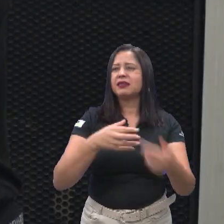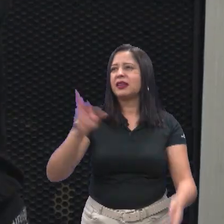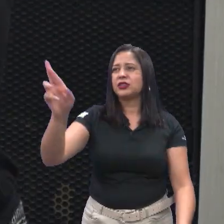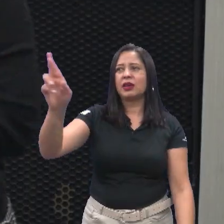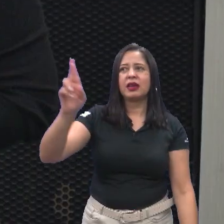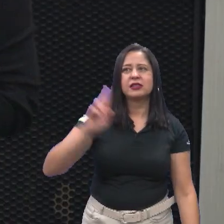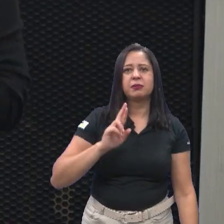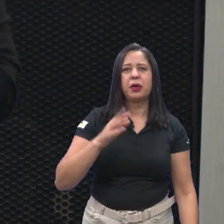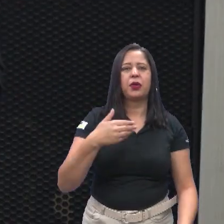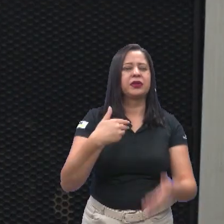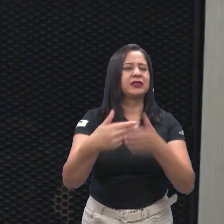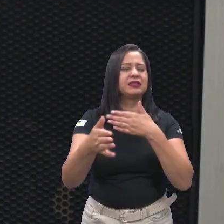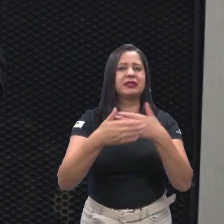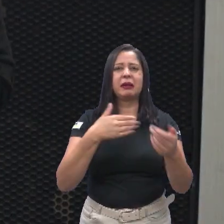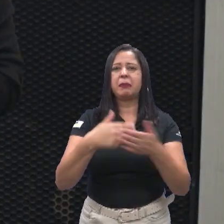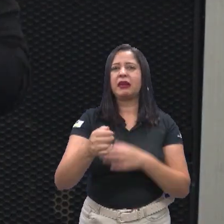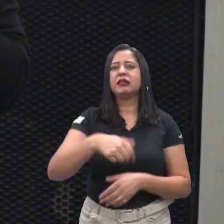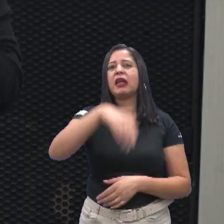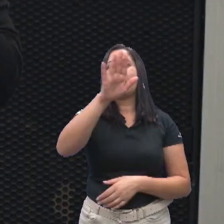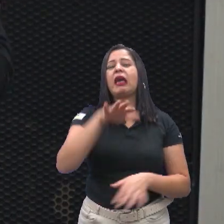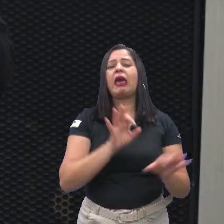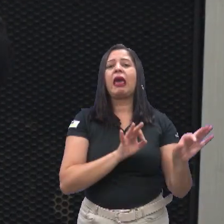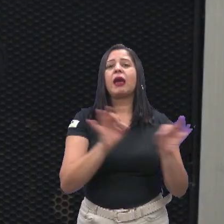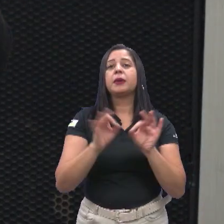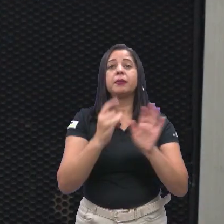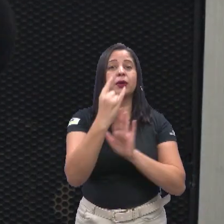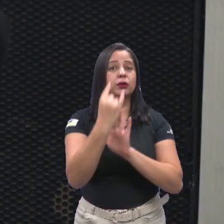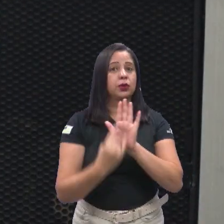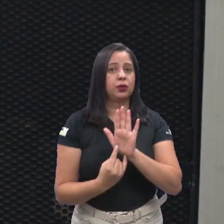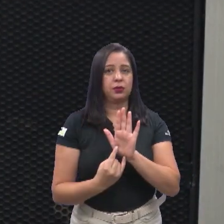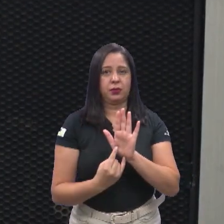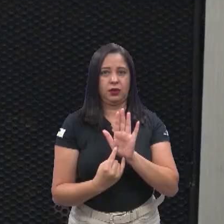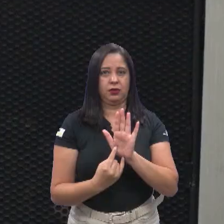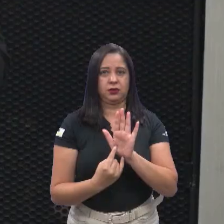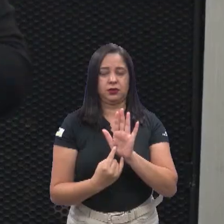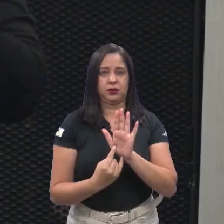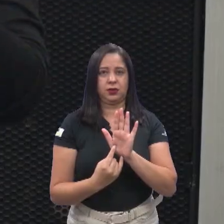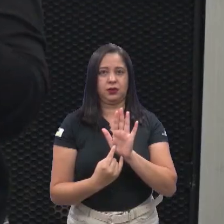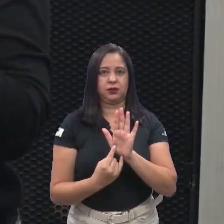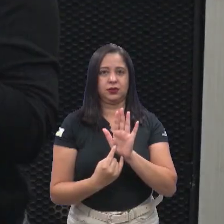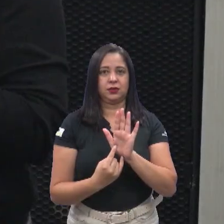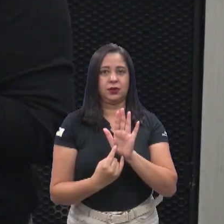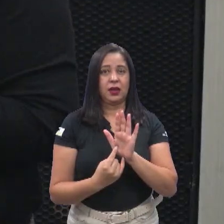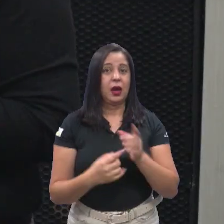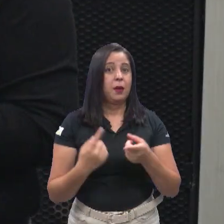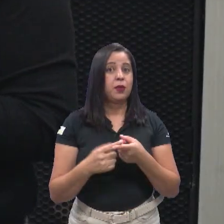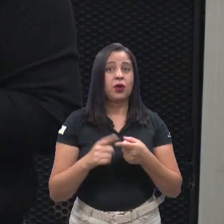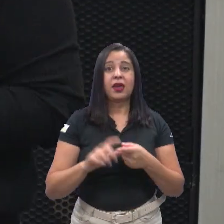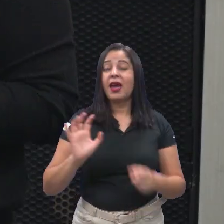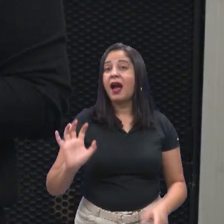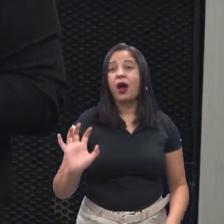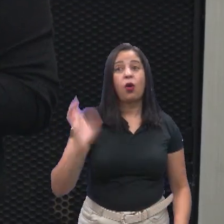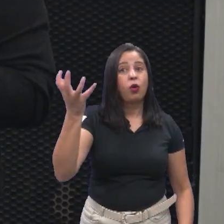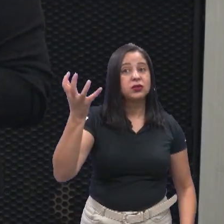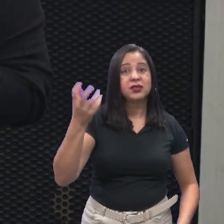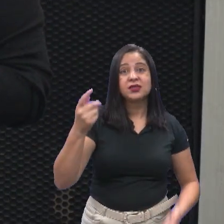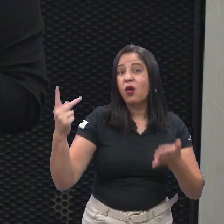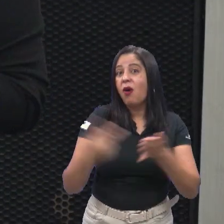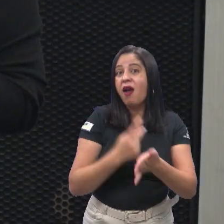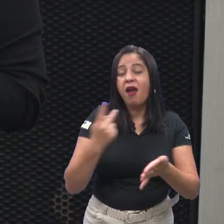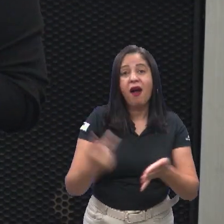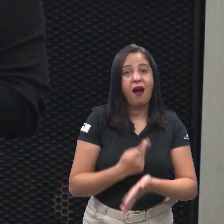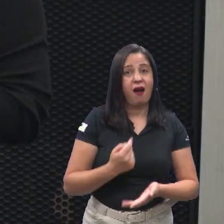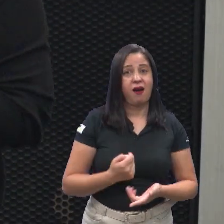quem fez o requerimento, escreveu o requerimento, e isso não devia nem estar em pauta. O que aconteceu não devia nem ter acontecido, porque vira